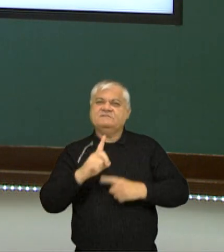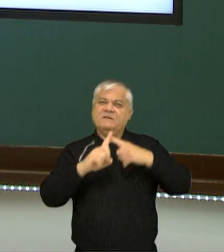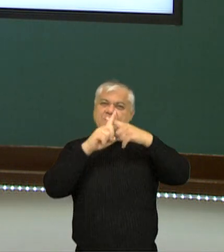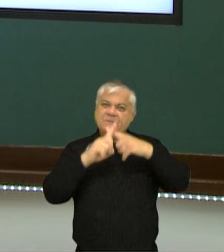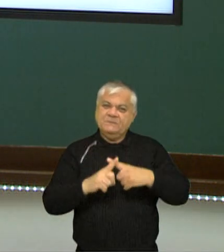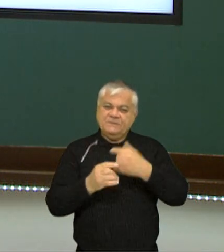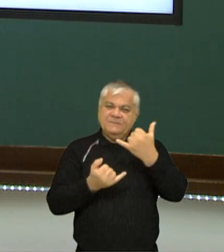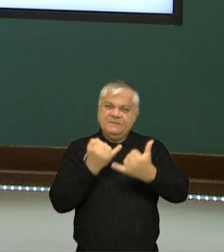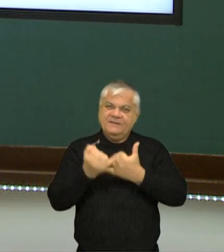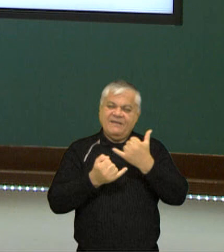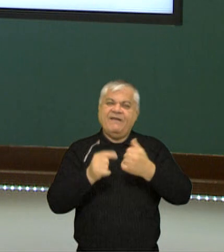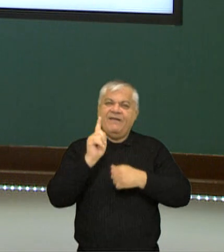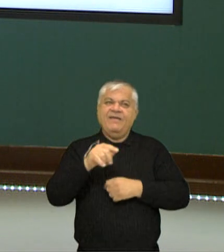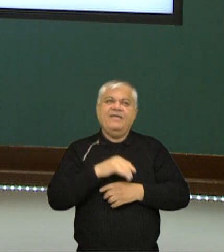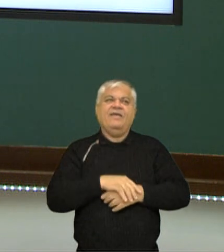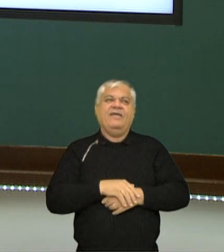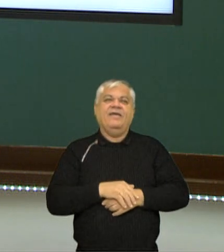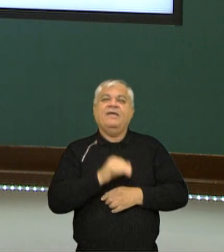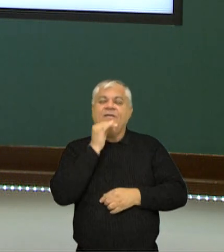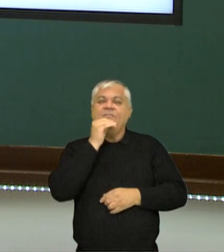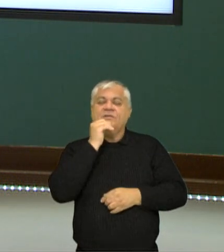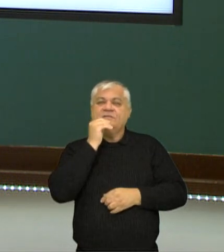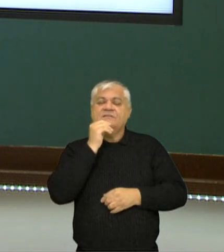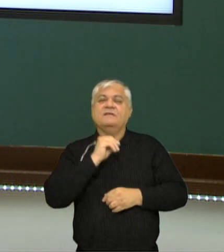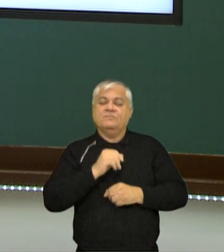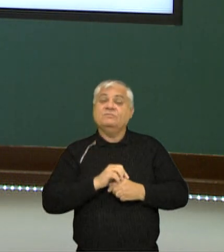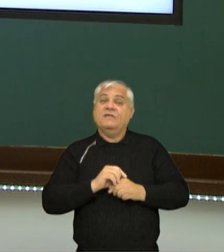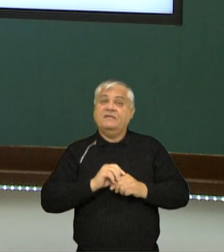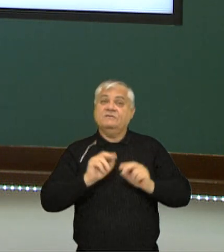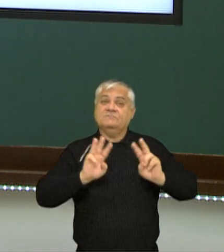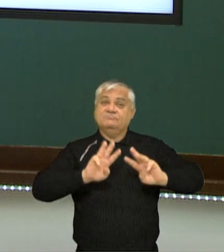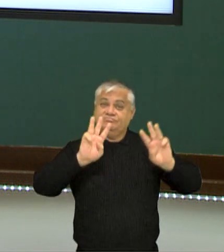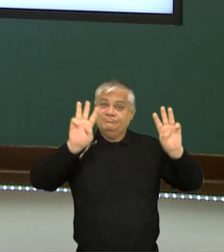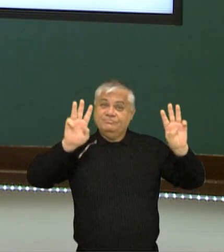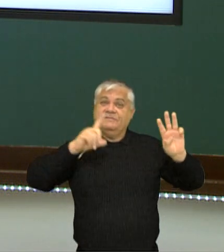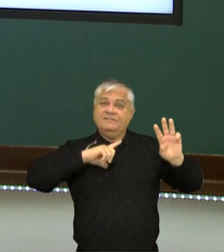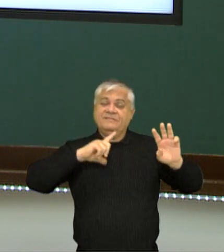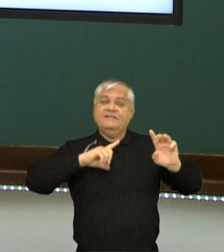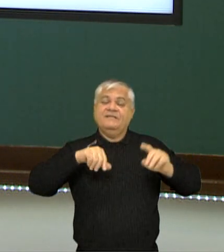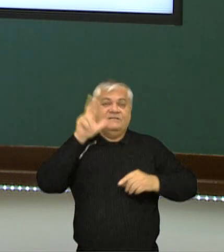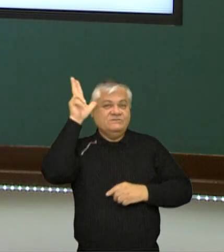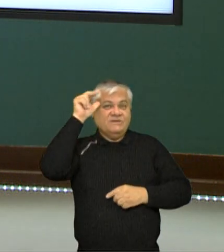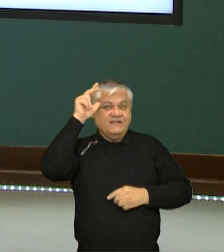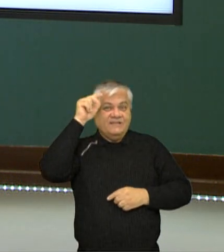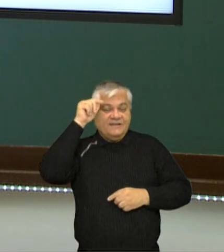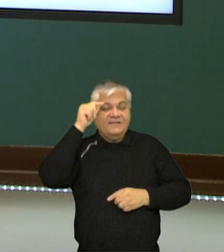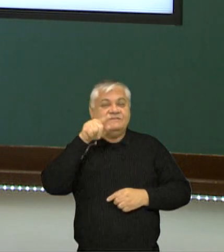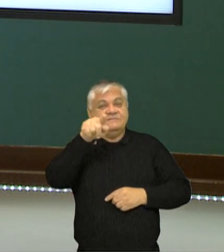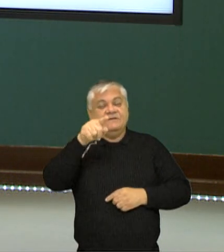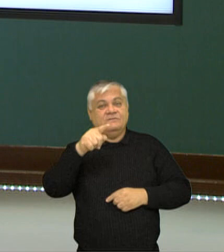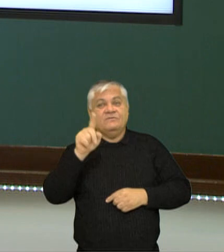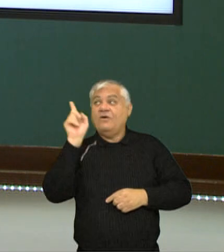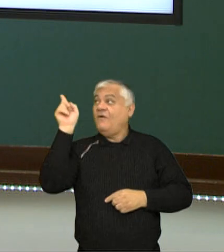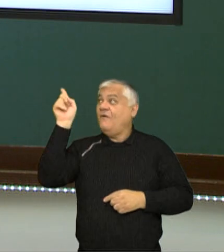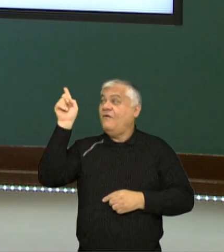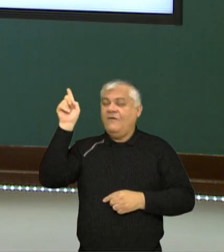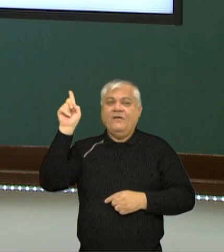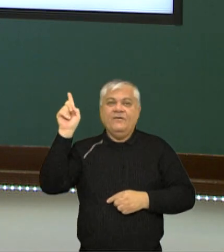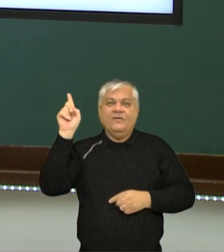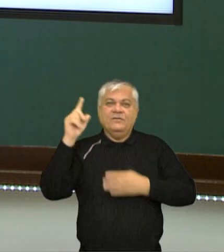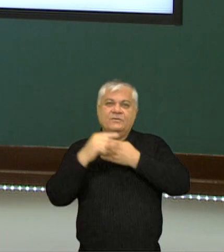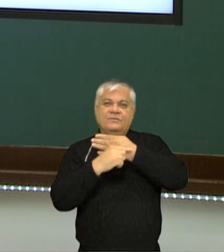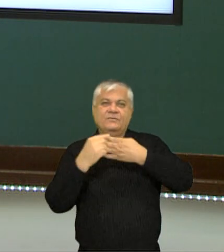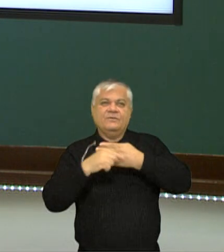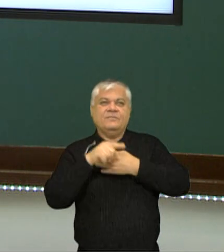jogar também é através do xadrez online. Existem vários sites. Eu estou deixando aqui uma sugestão